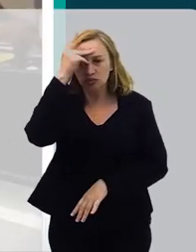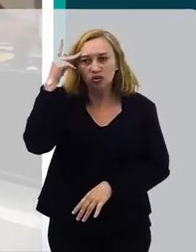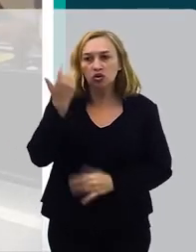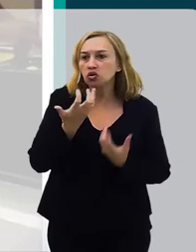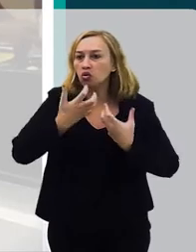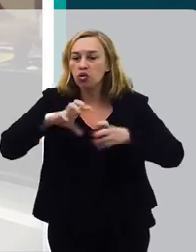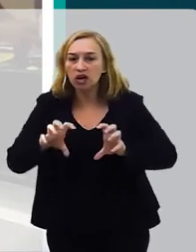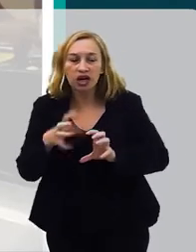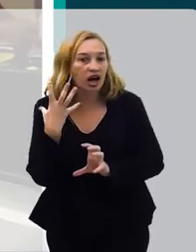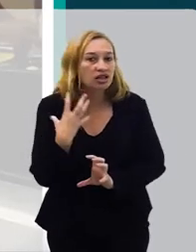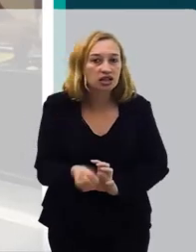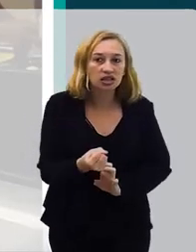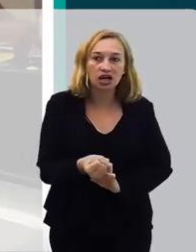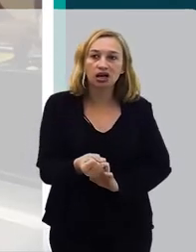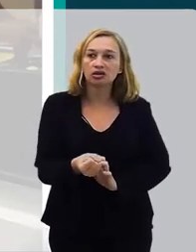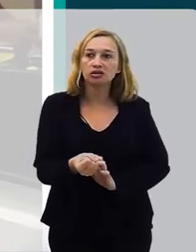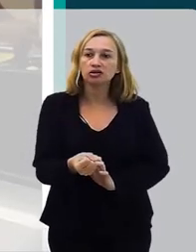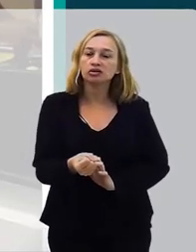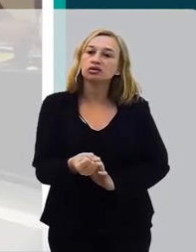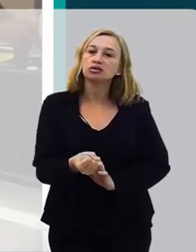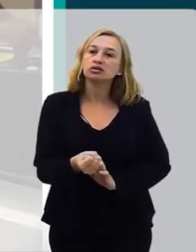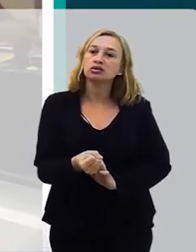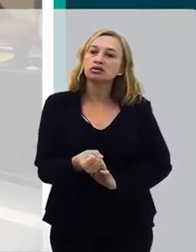não querem aceitar,